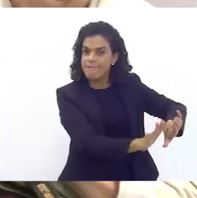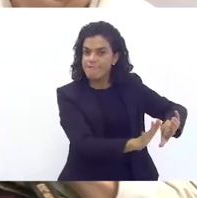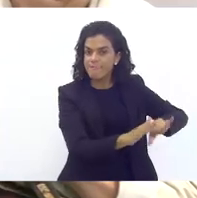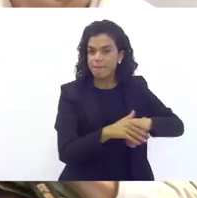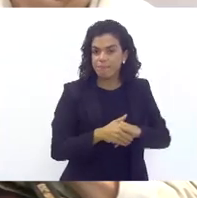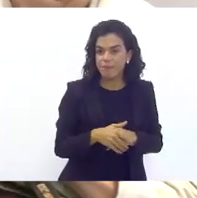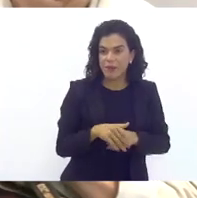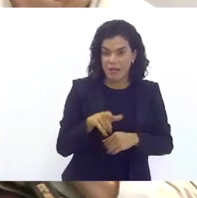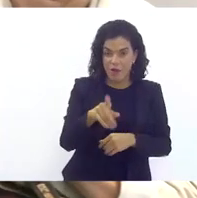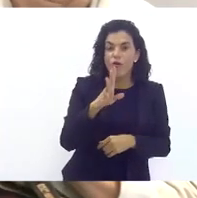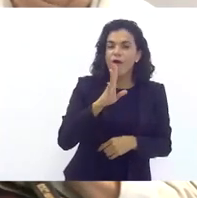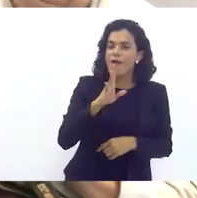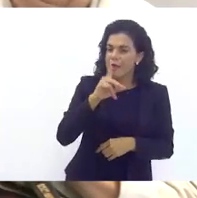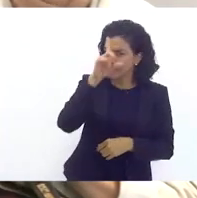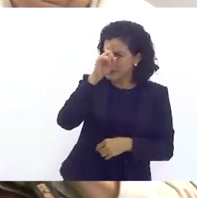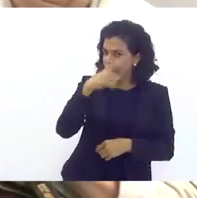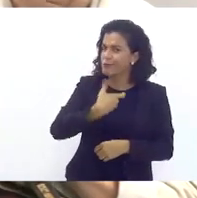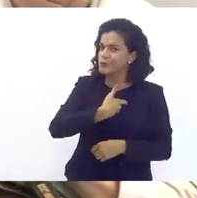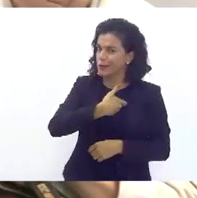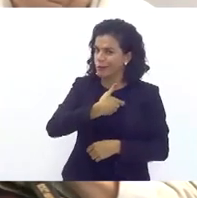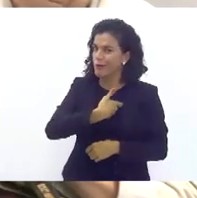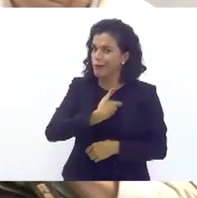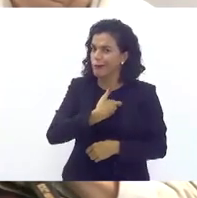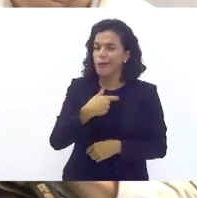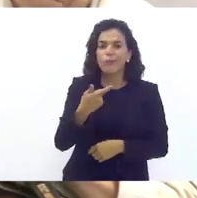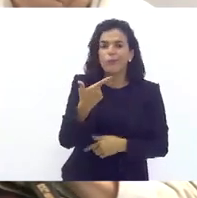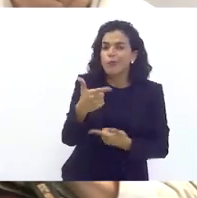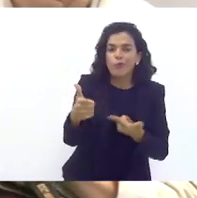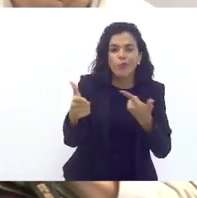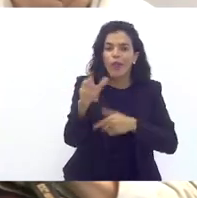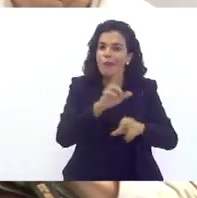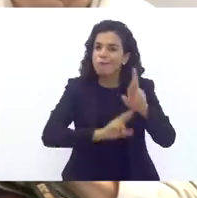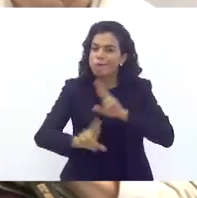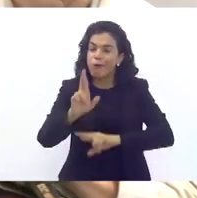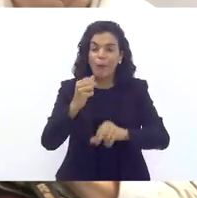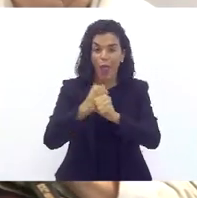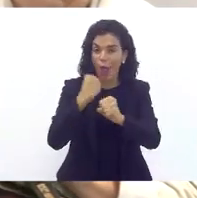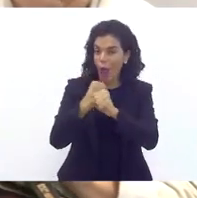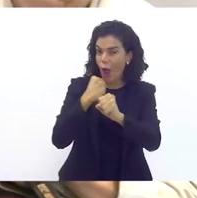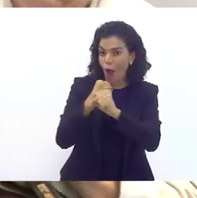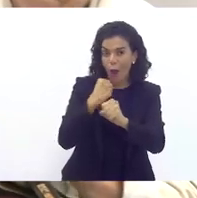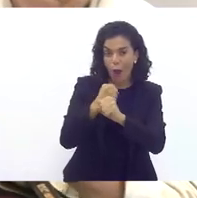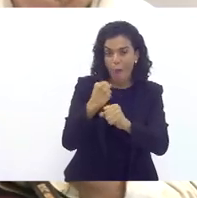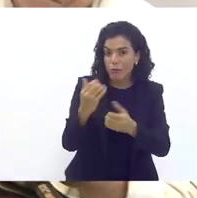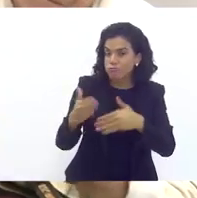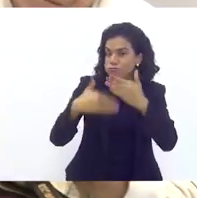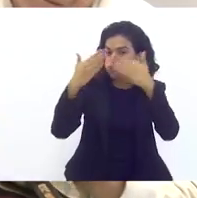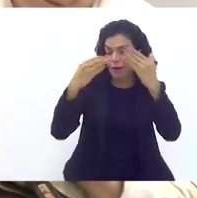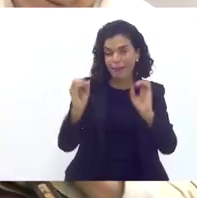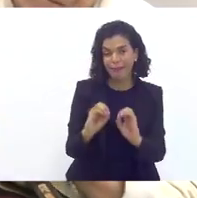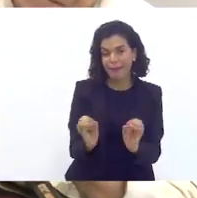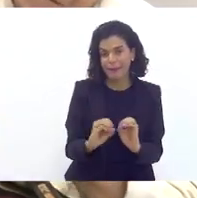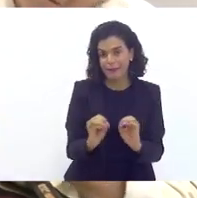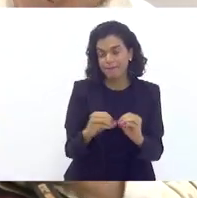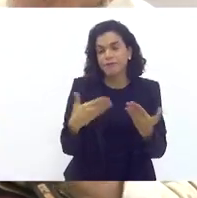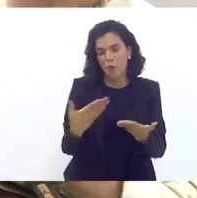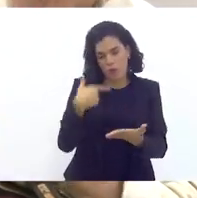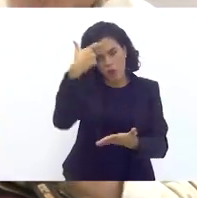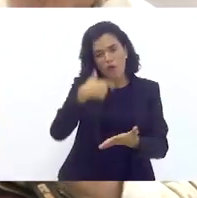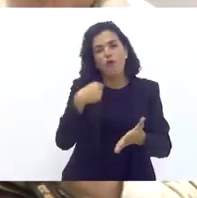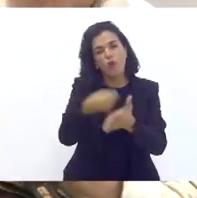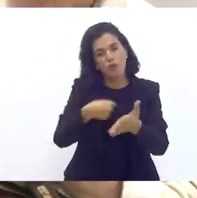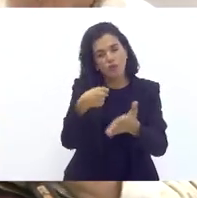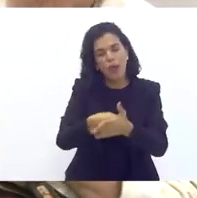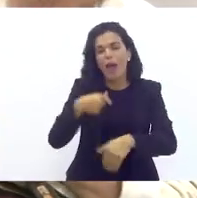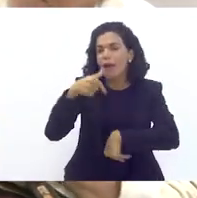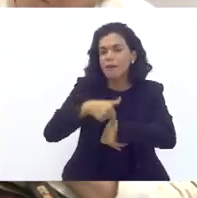no Getúlio, que a senhora sabe disso, que não tem retorno, porque a obra não deu direito a nada disso. Então, eu vou lutar até